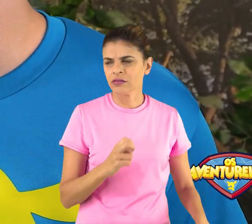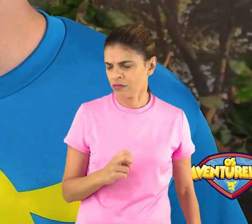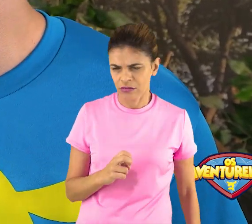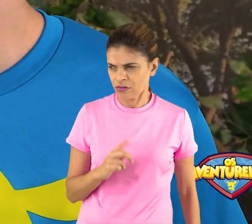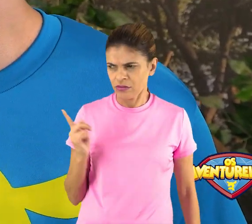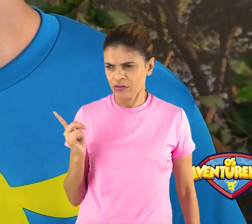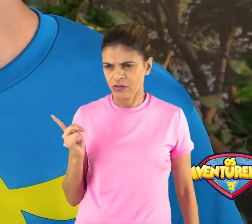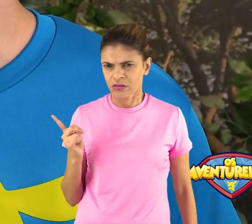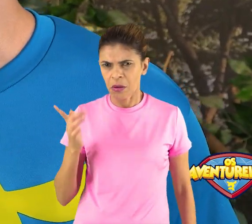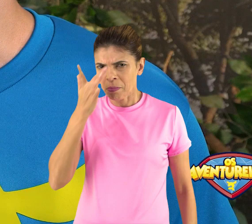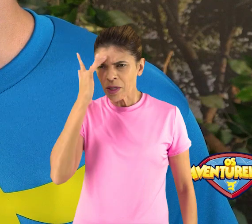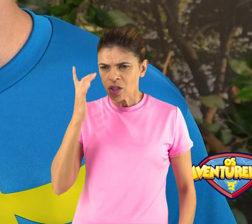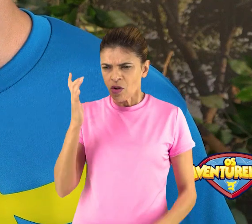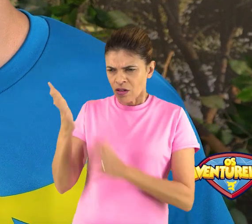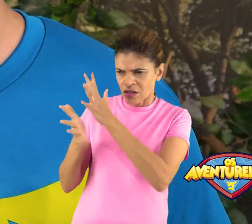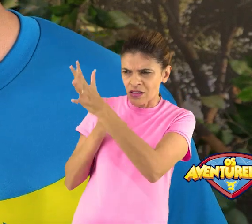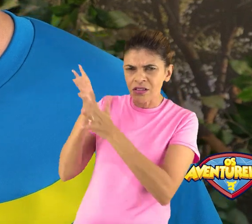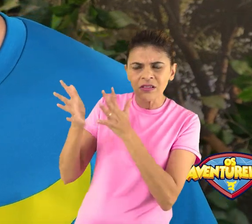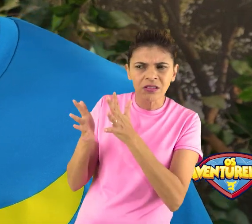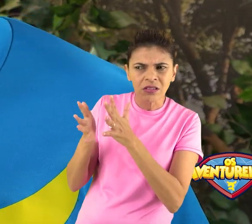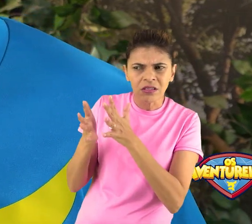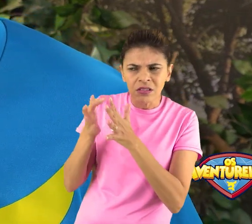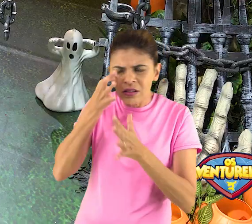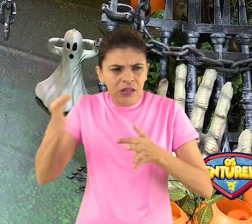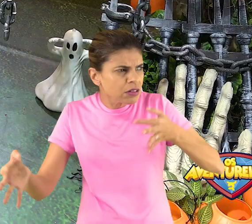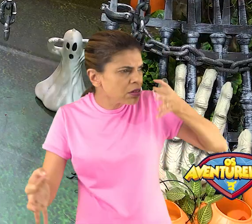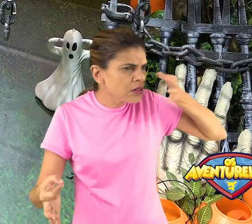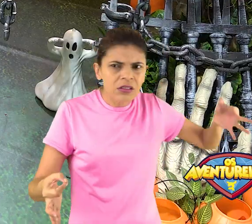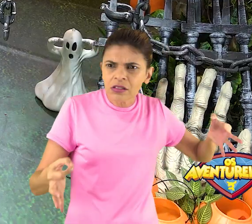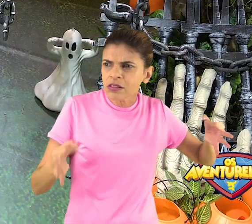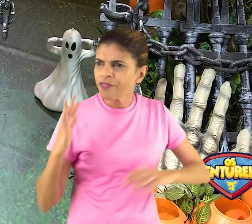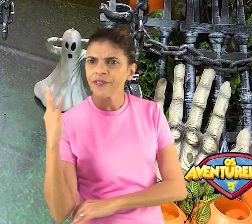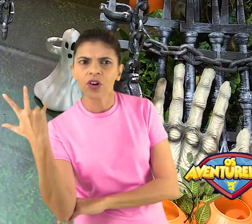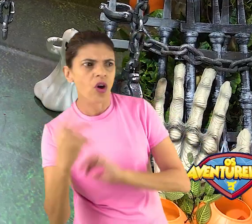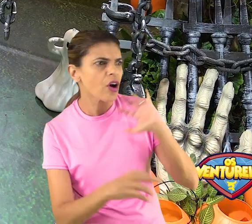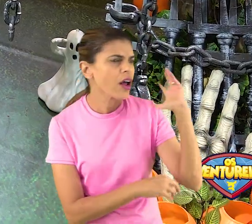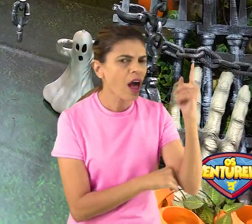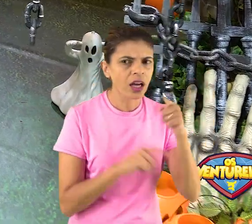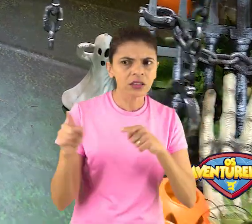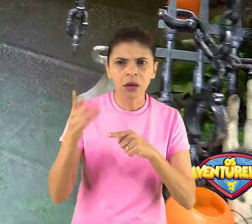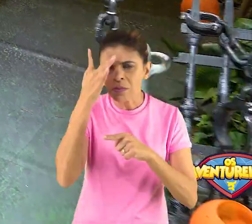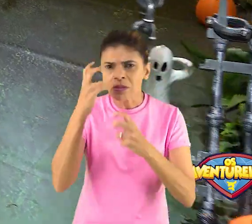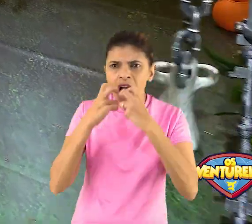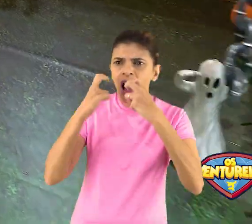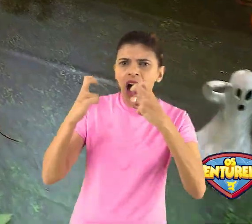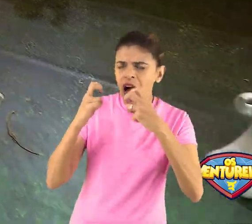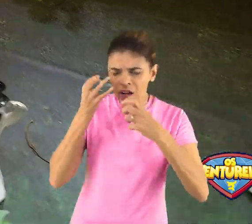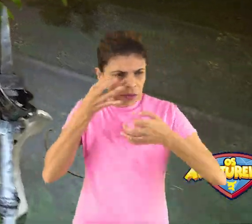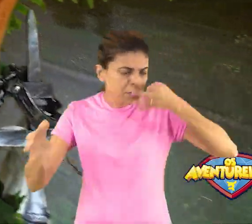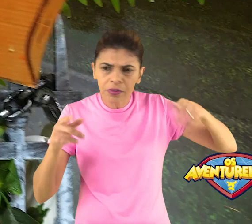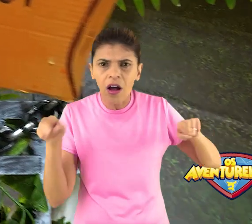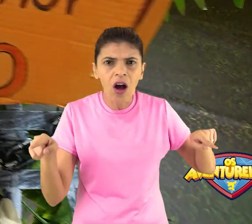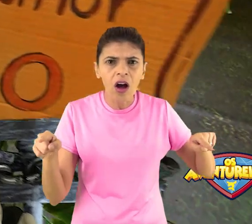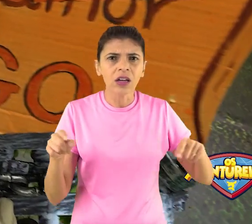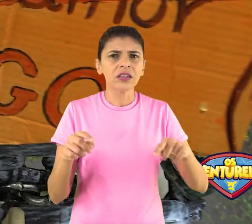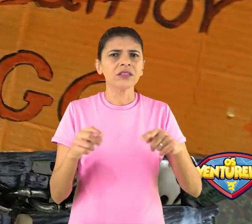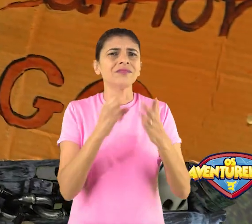grito veio lá da floresta do perigo. Socorro! Socorro! Socorro!